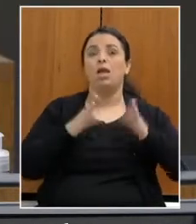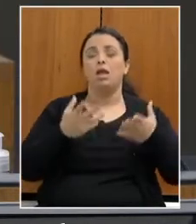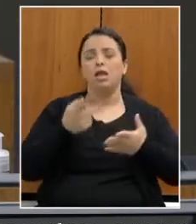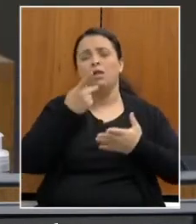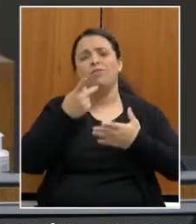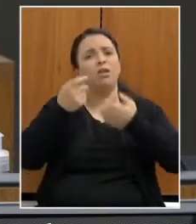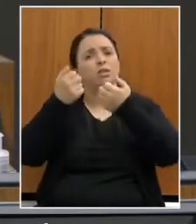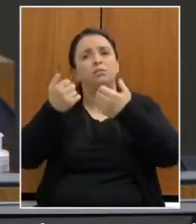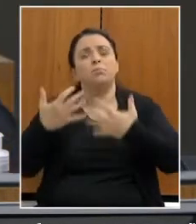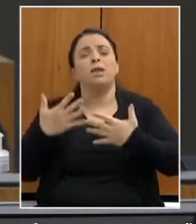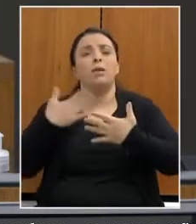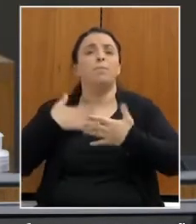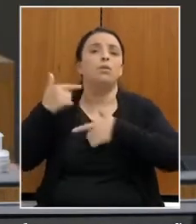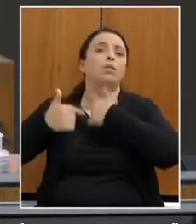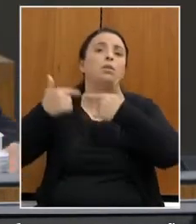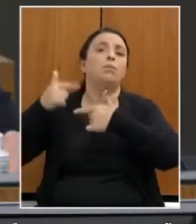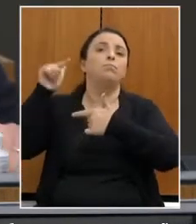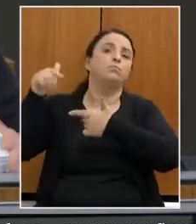Secretaria Estadual de Saúde.